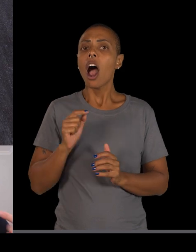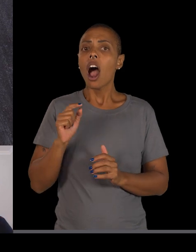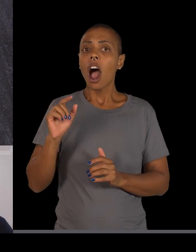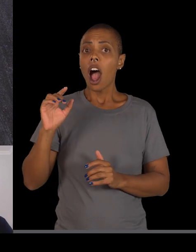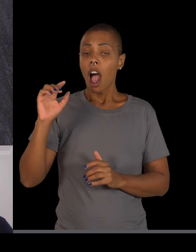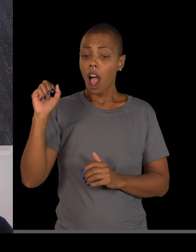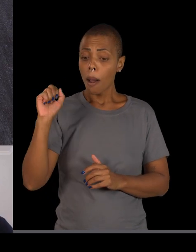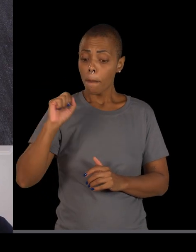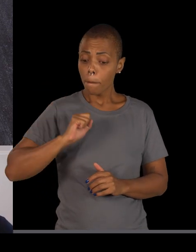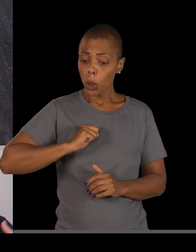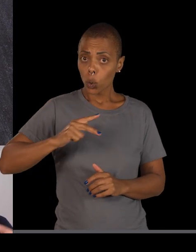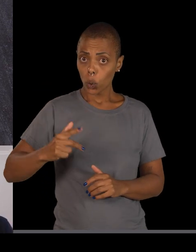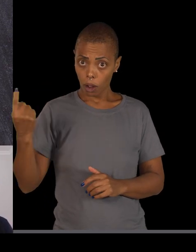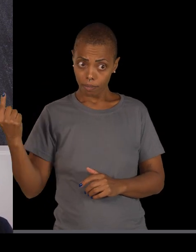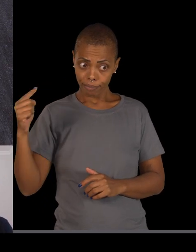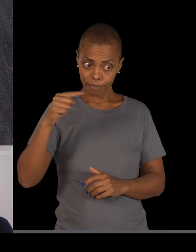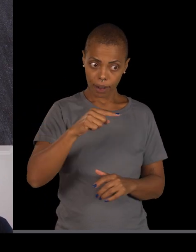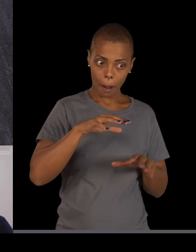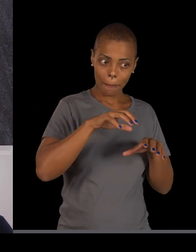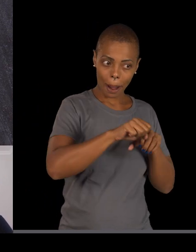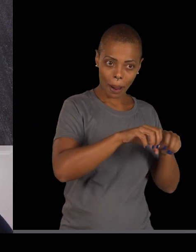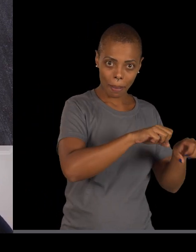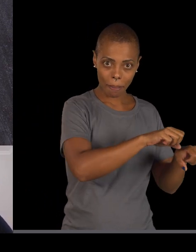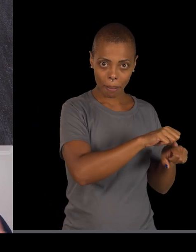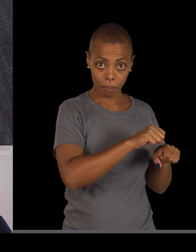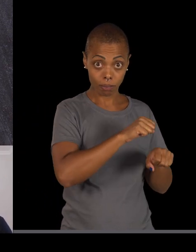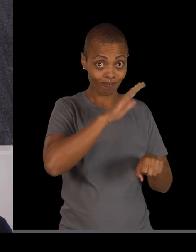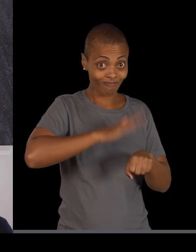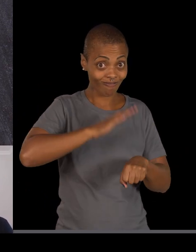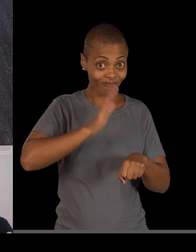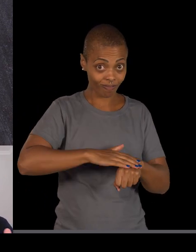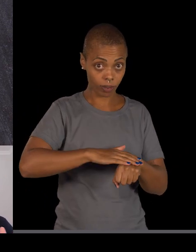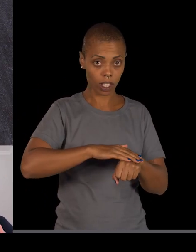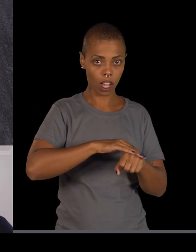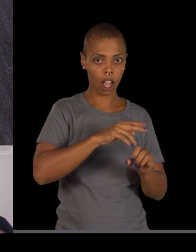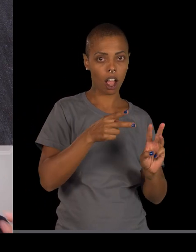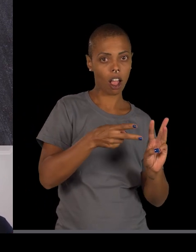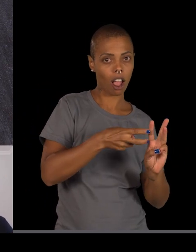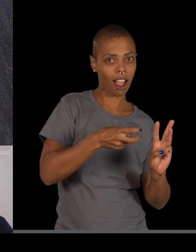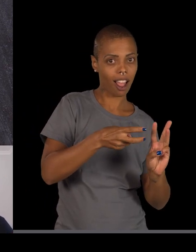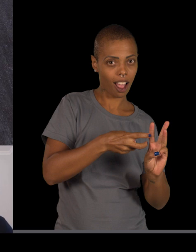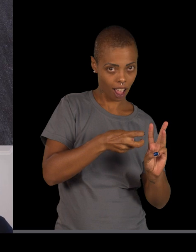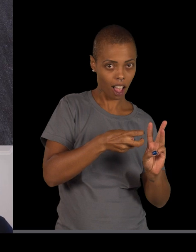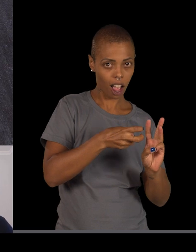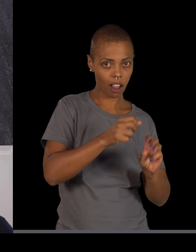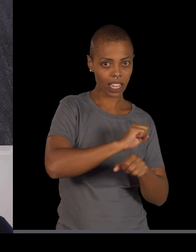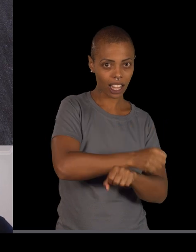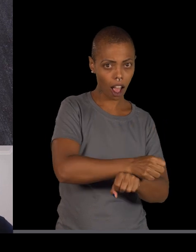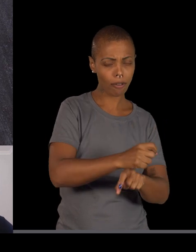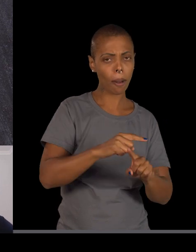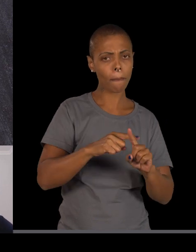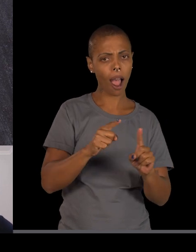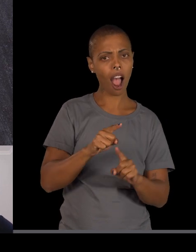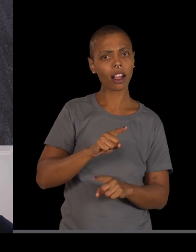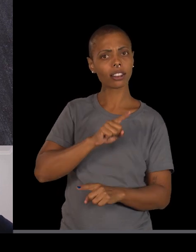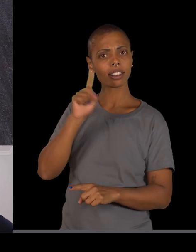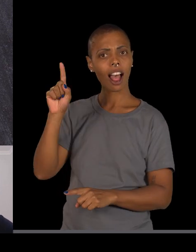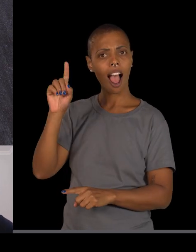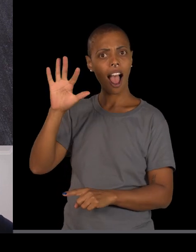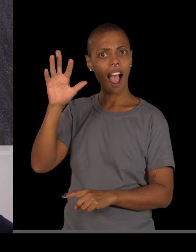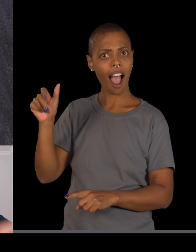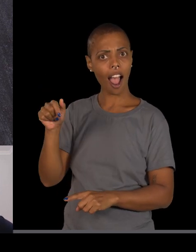fazia o empreendimento de escravizar os povos indígenas eram os portugueses, quem é que faz esse processo pensando na mão de